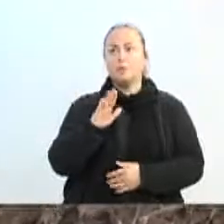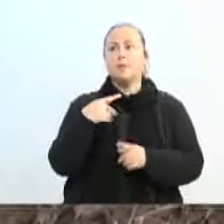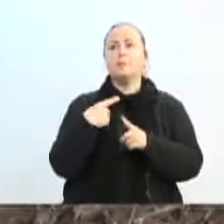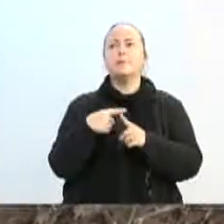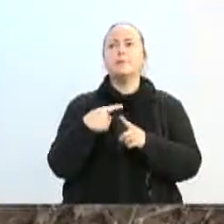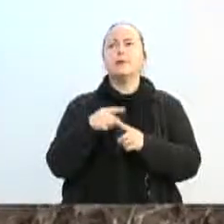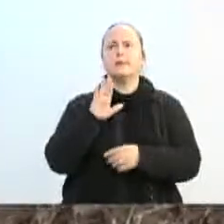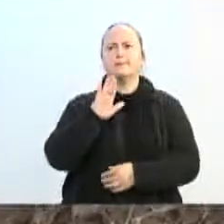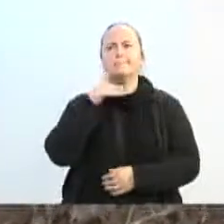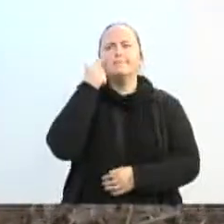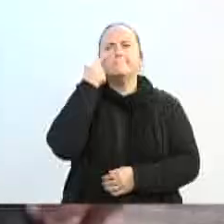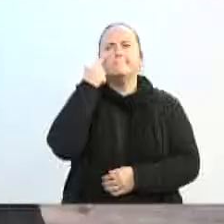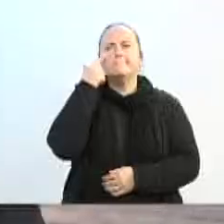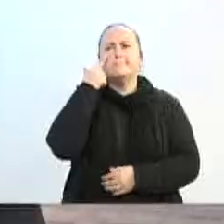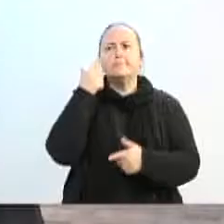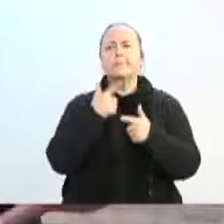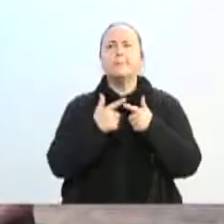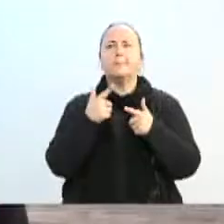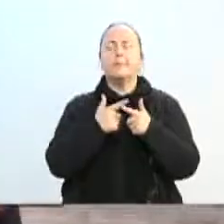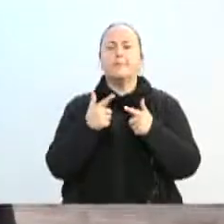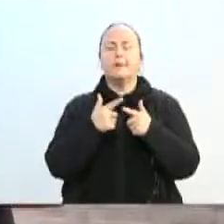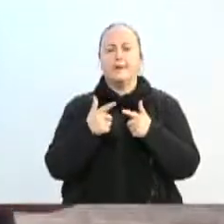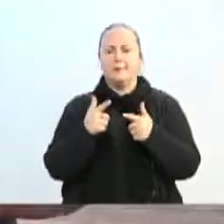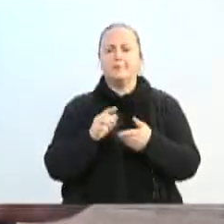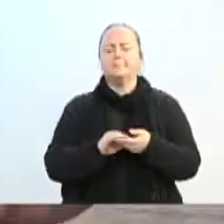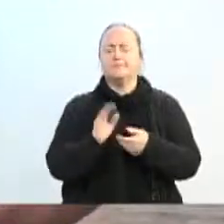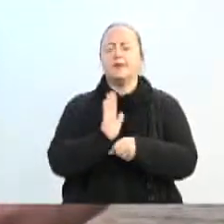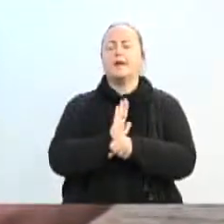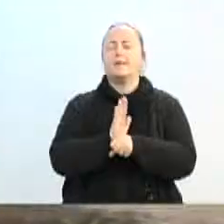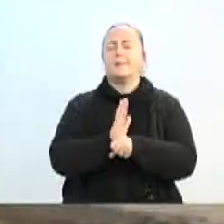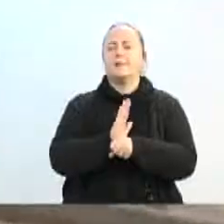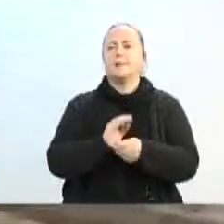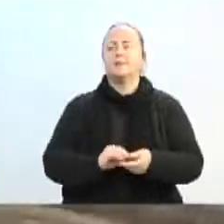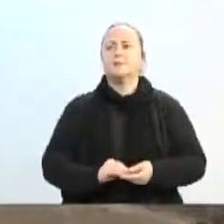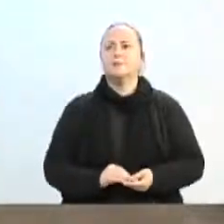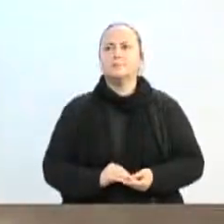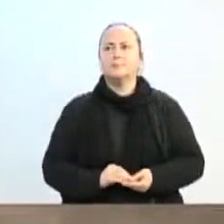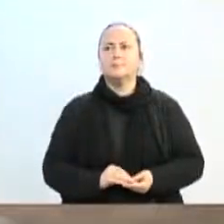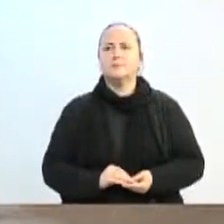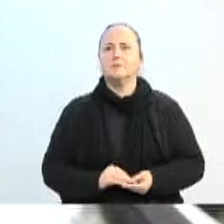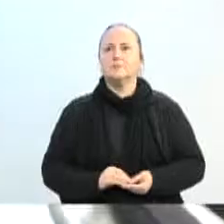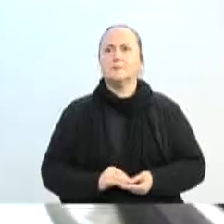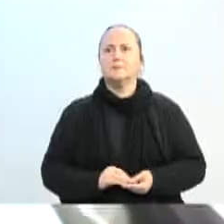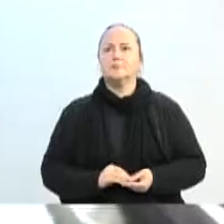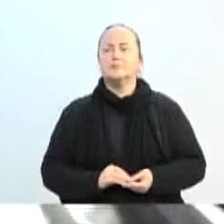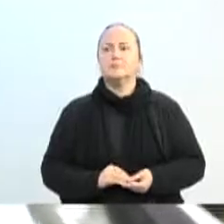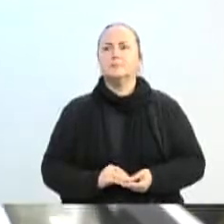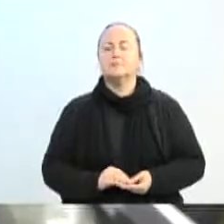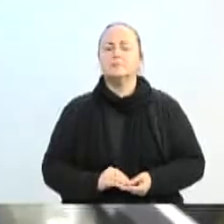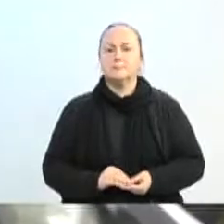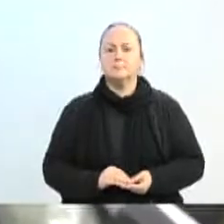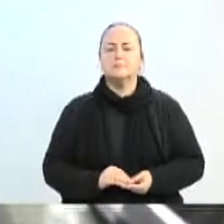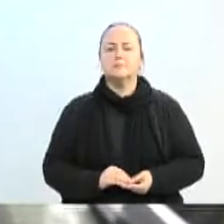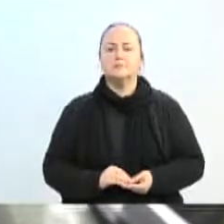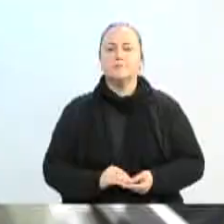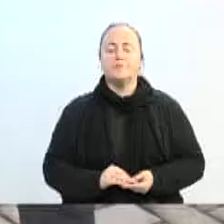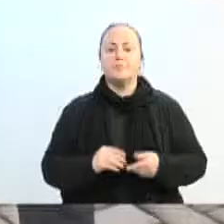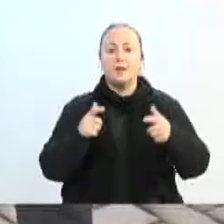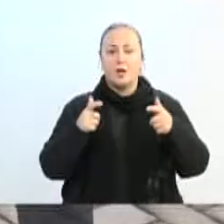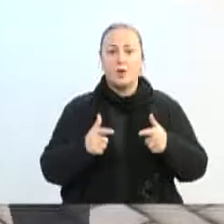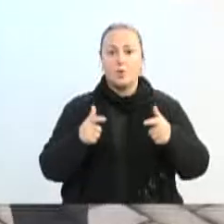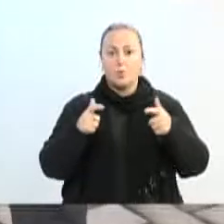evidenciando esse vídeo e nós conseguimos do trecho que estava faltando a